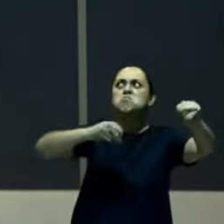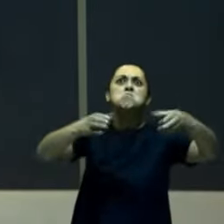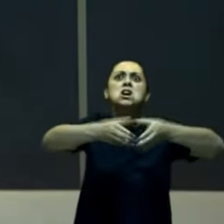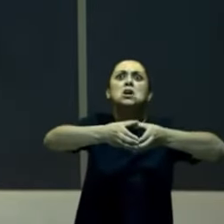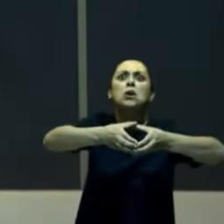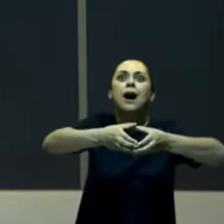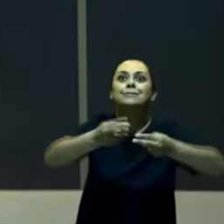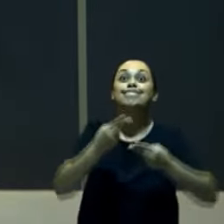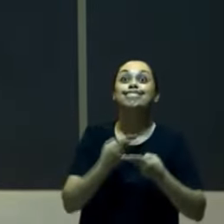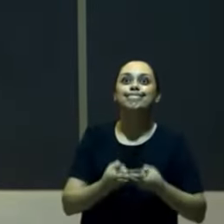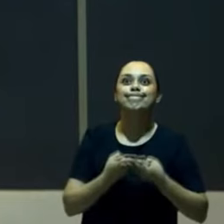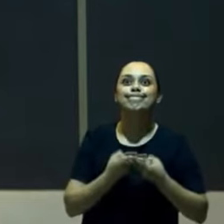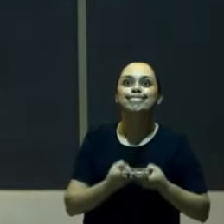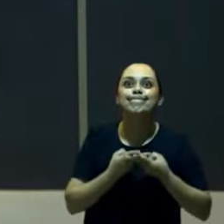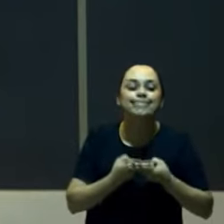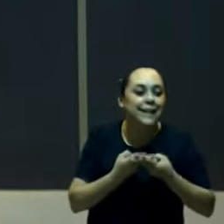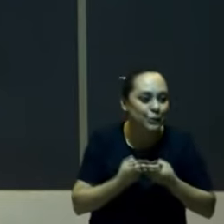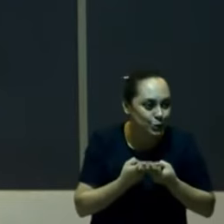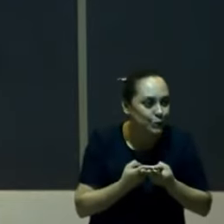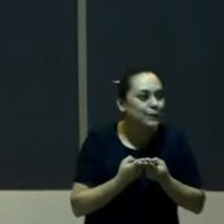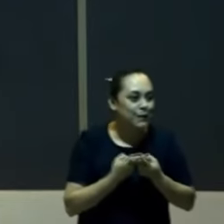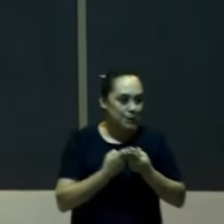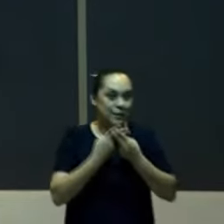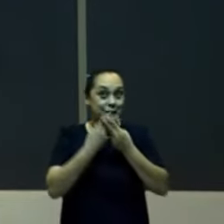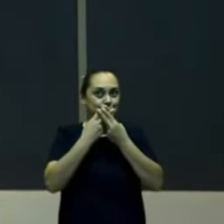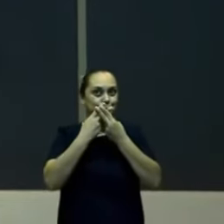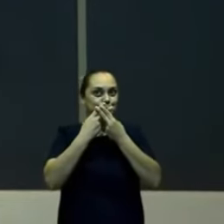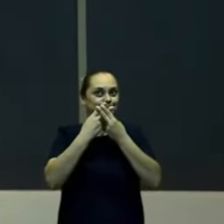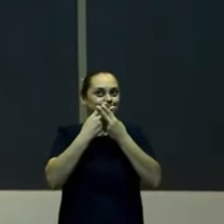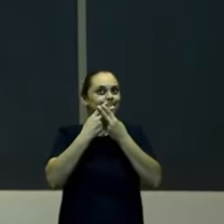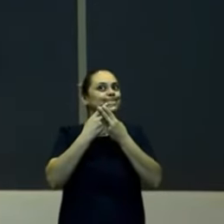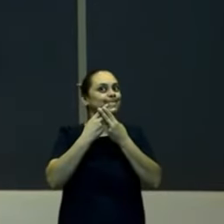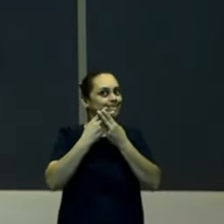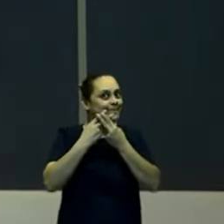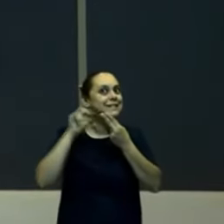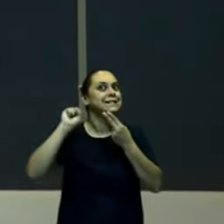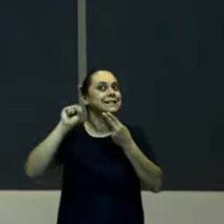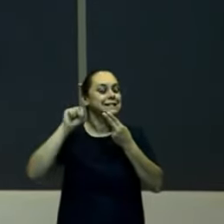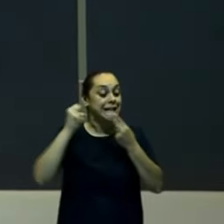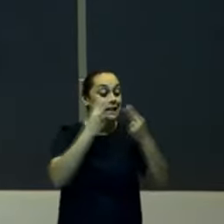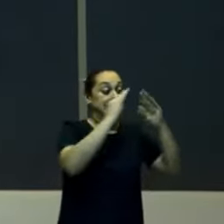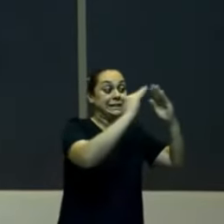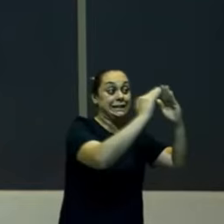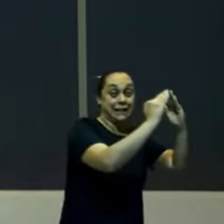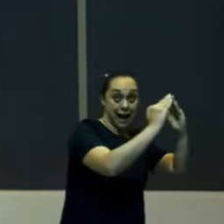Paulo escreve esta carta em uma prisão domiciliar, onde ele